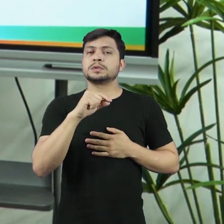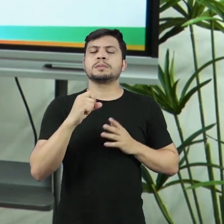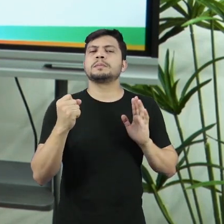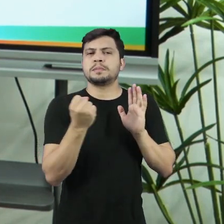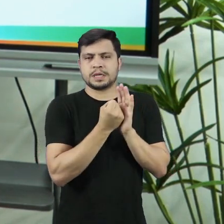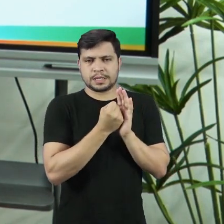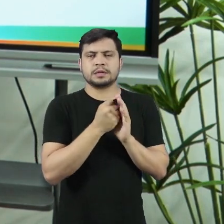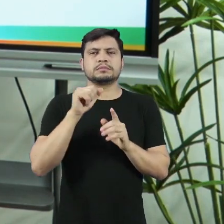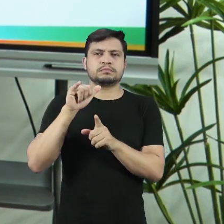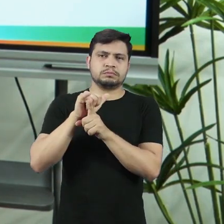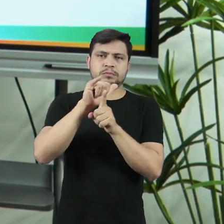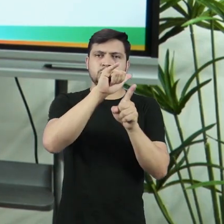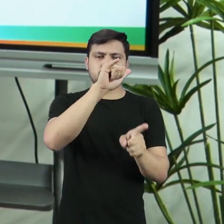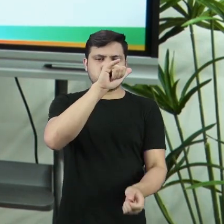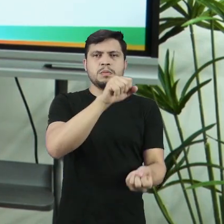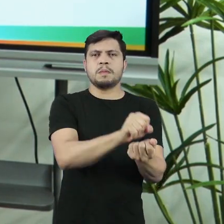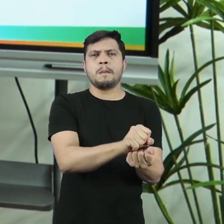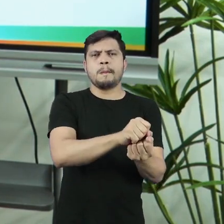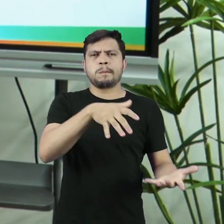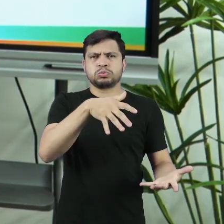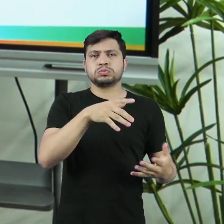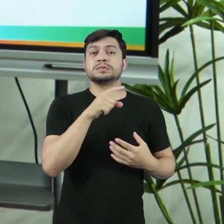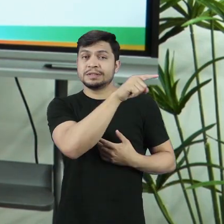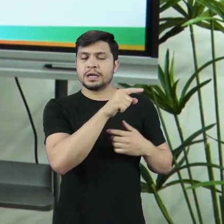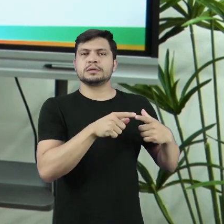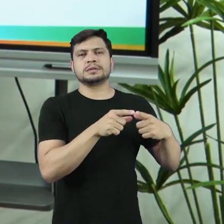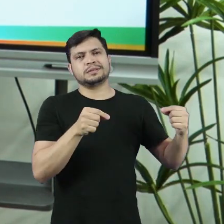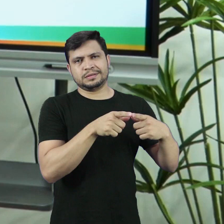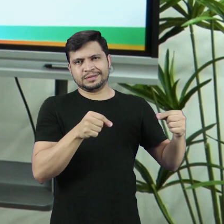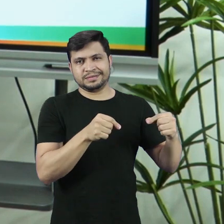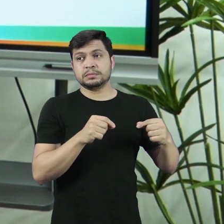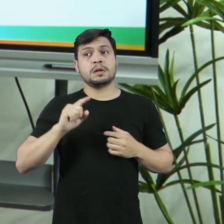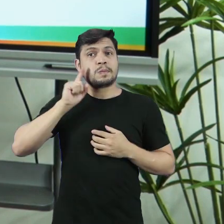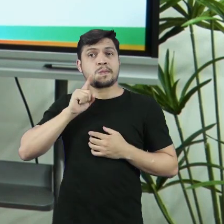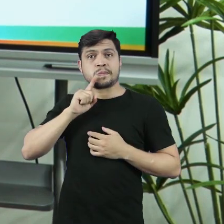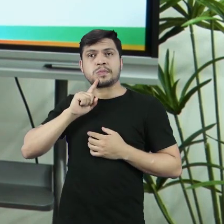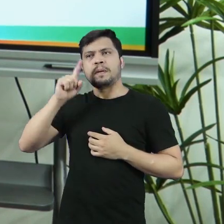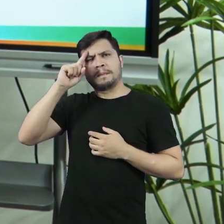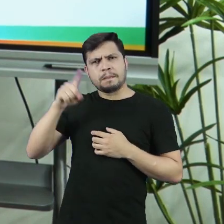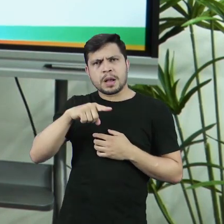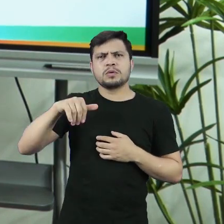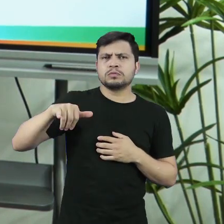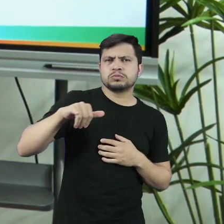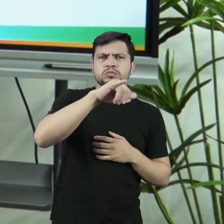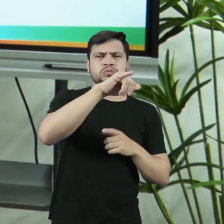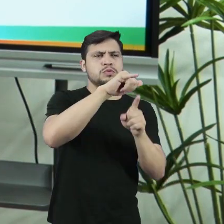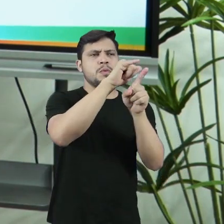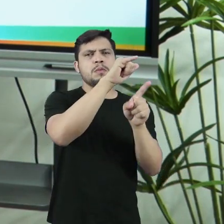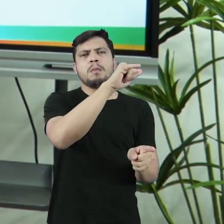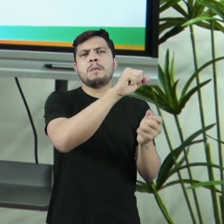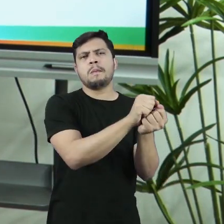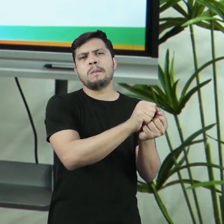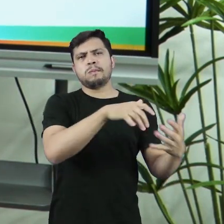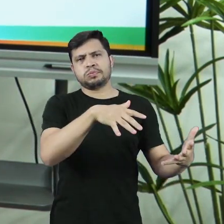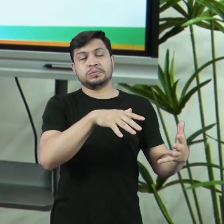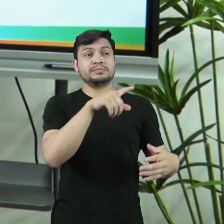Japão, lançadas justamente pelos Estados Unidos, né? As bombas de Hiroshima e Nagasaki, que determinaram ali a rendição